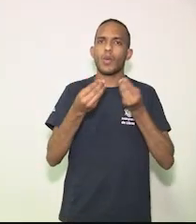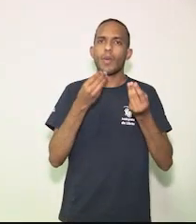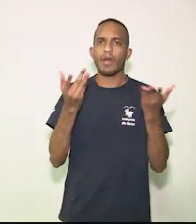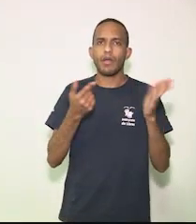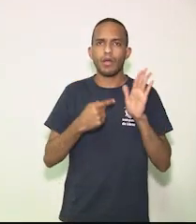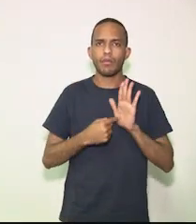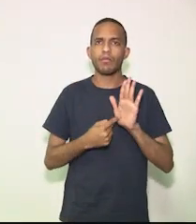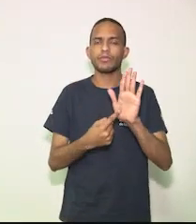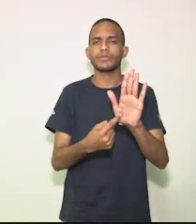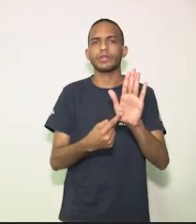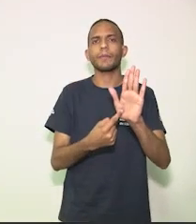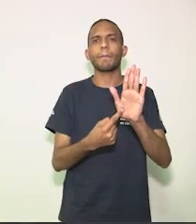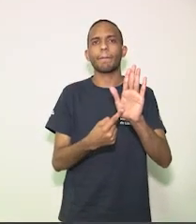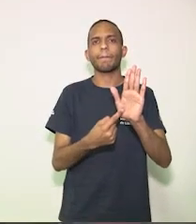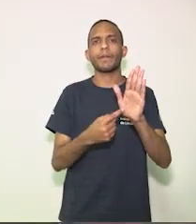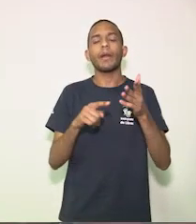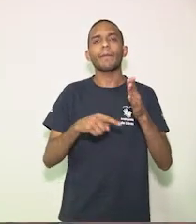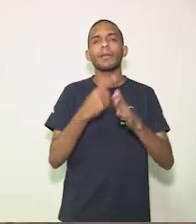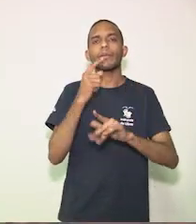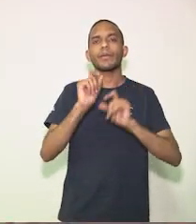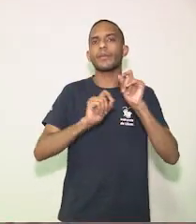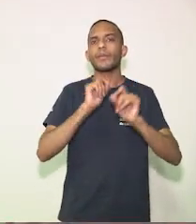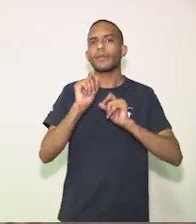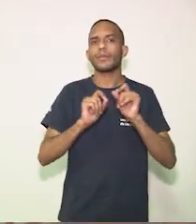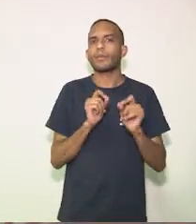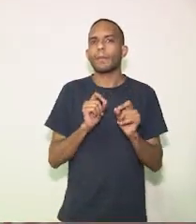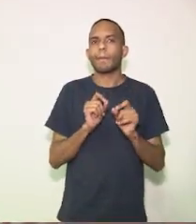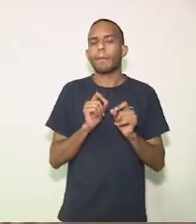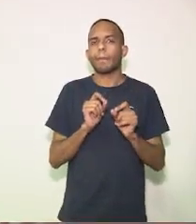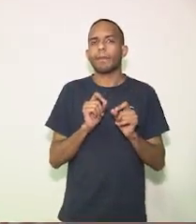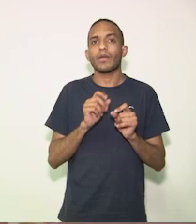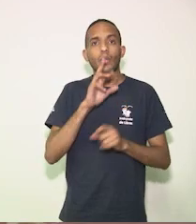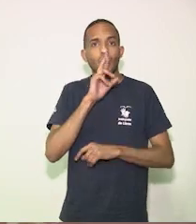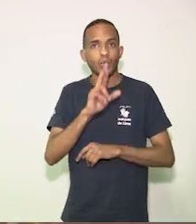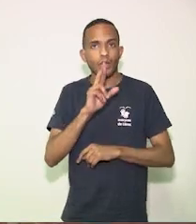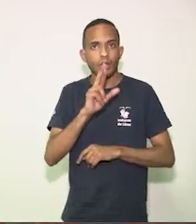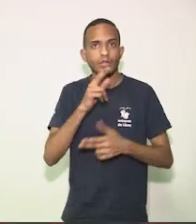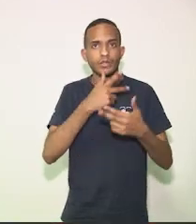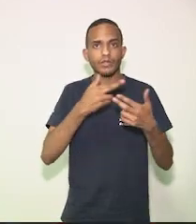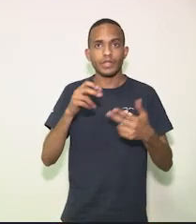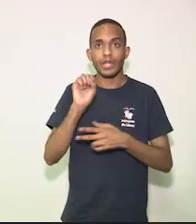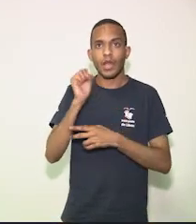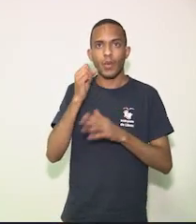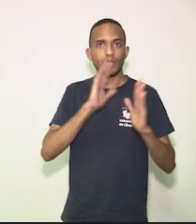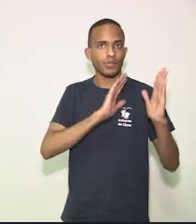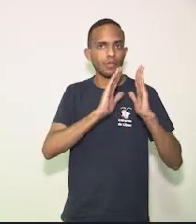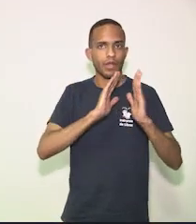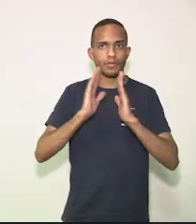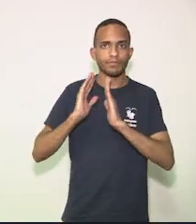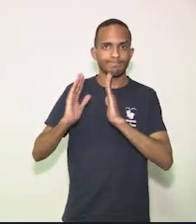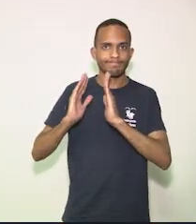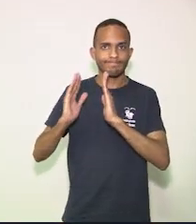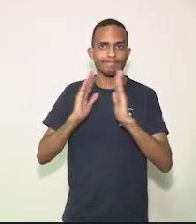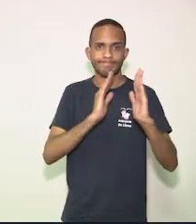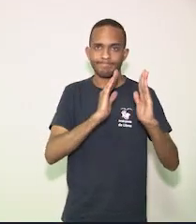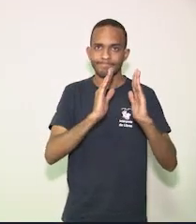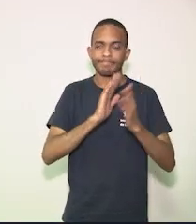Então, nós vamos apresentar aqui, primeiro, os resultados das 8